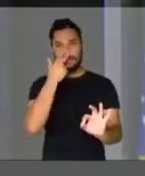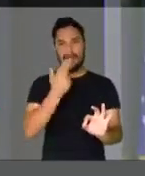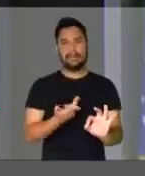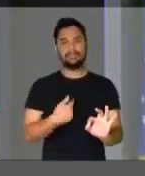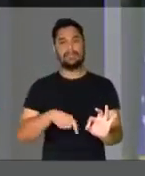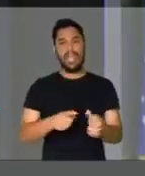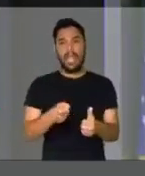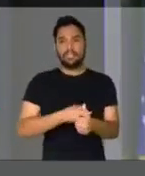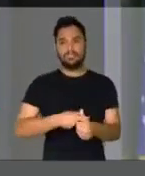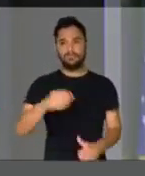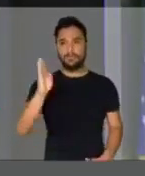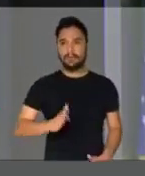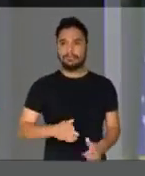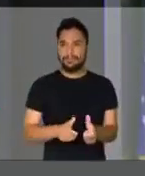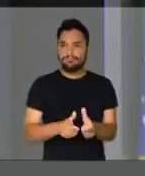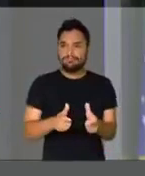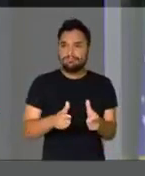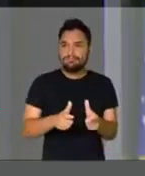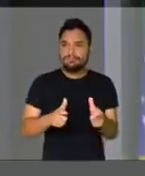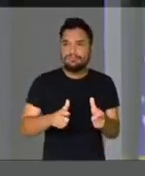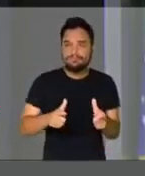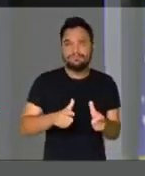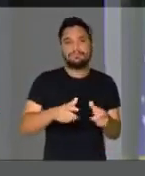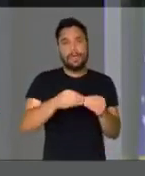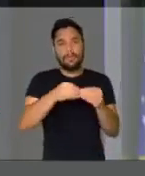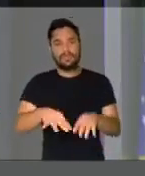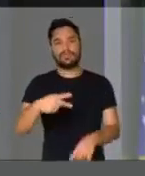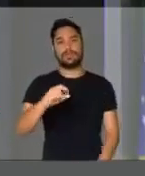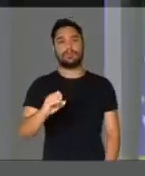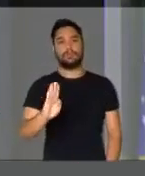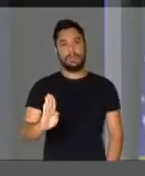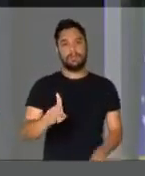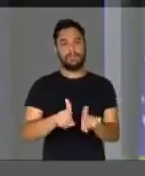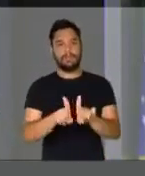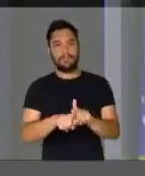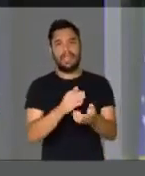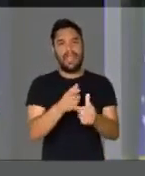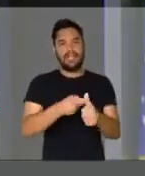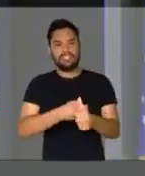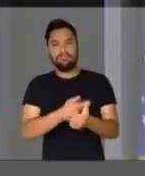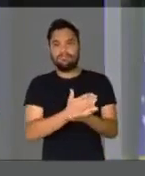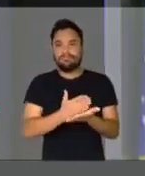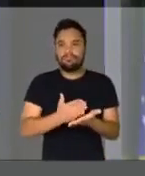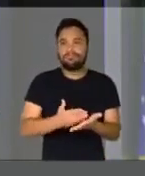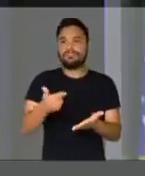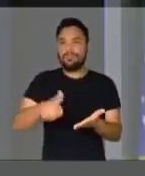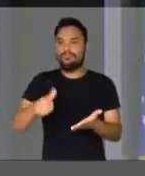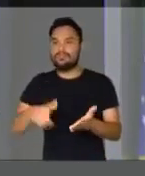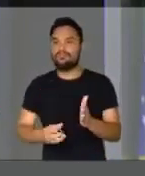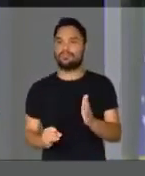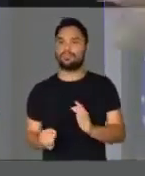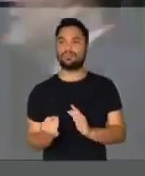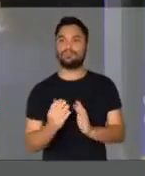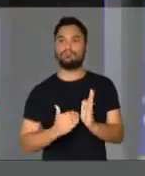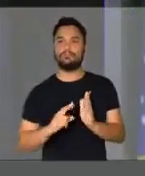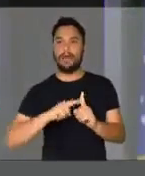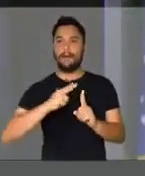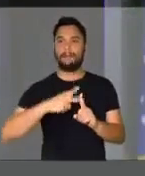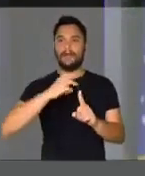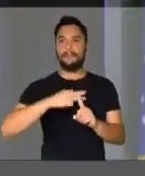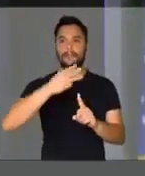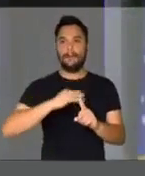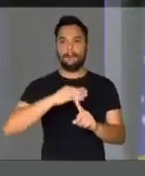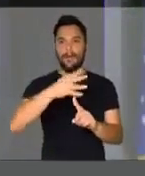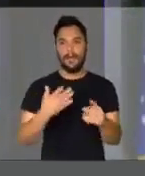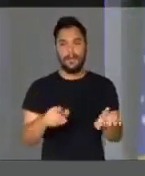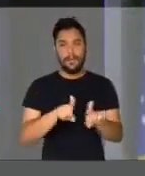enquanto a dívida pública toma conta do nosso PIB com seu refinanciamento constante e altos juros. Ademais, privilégios